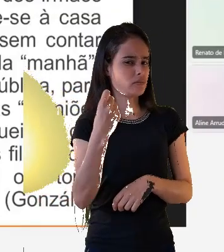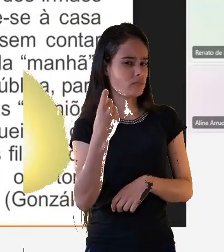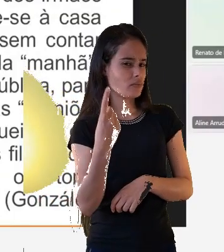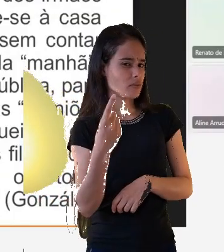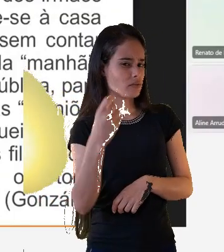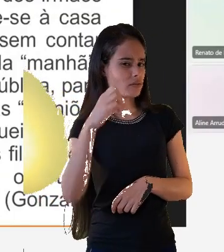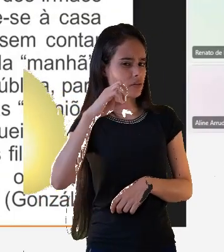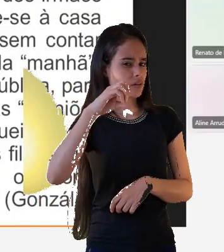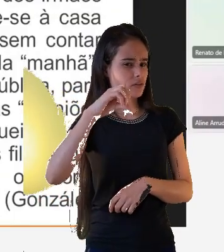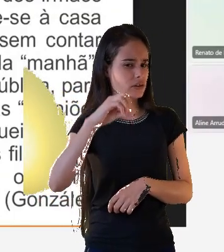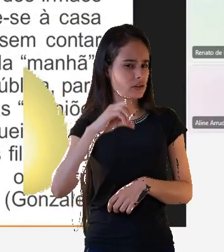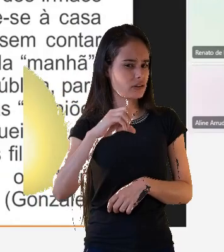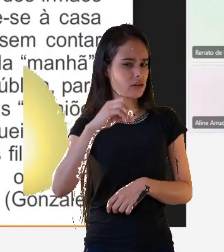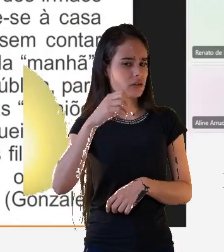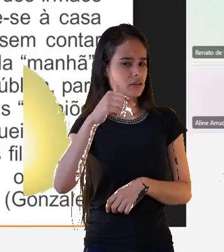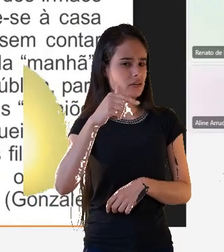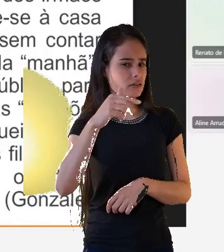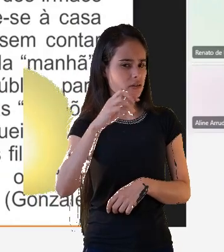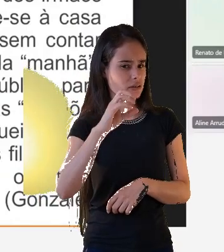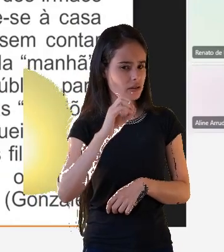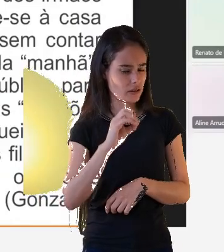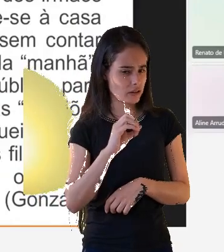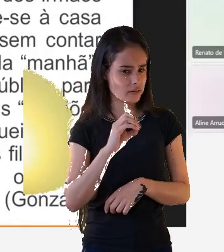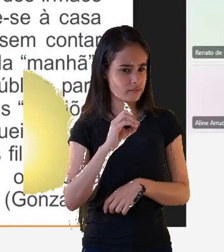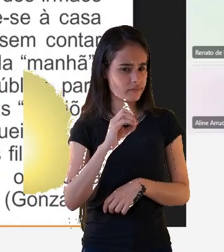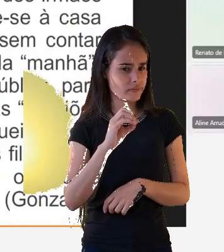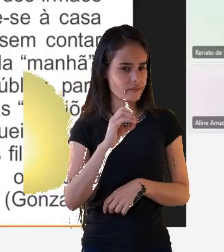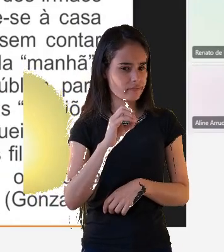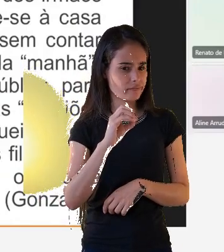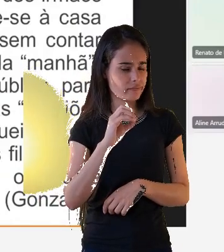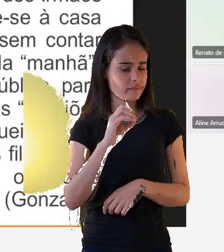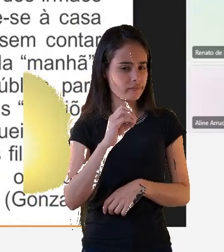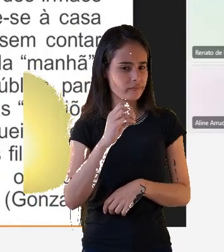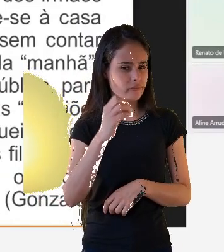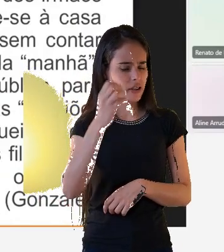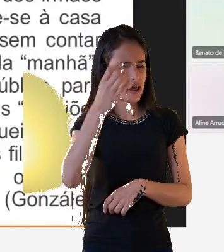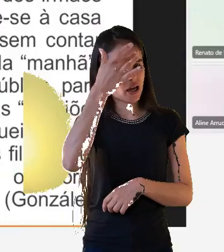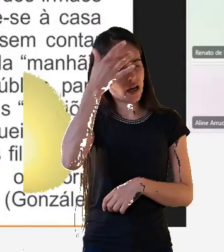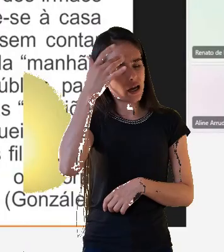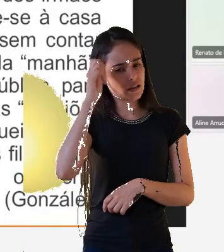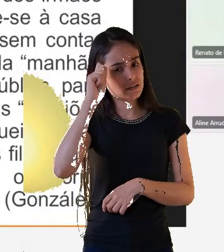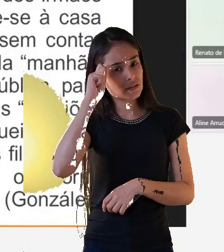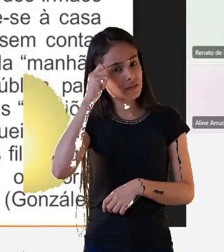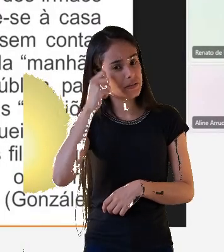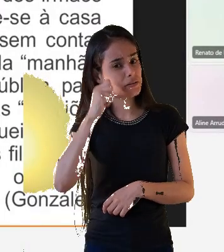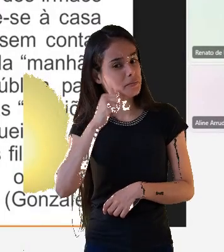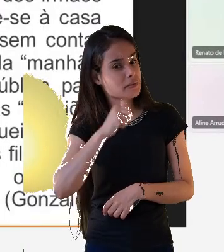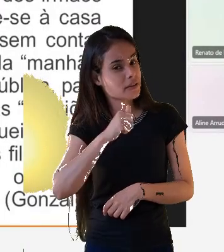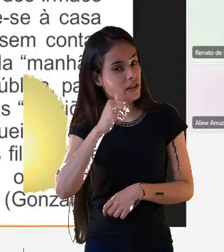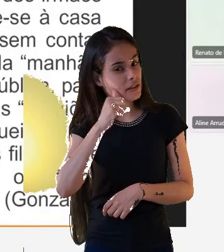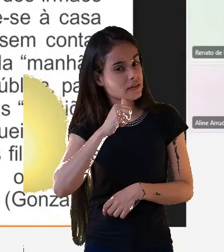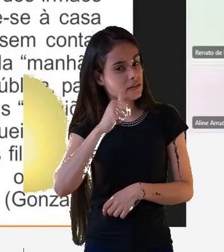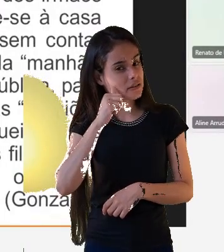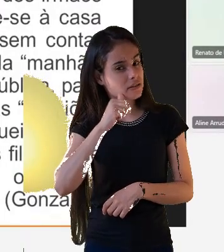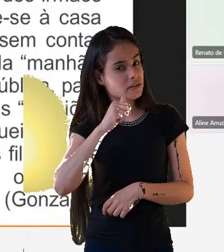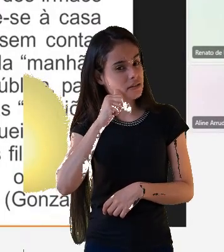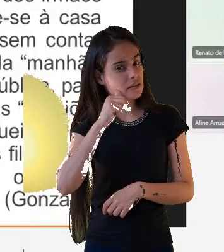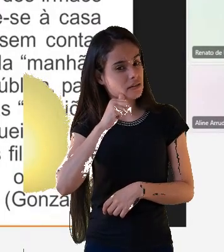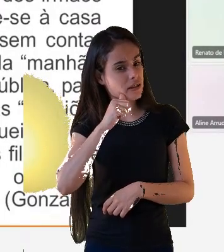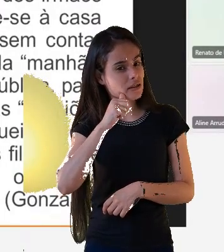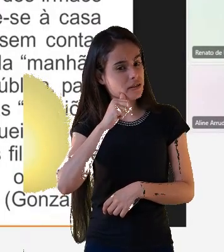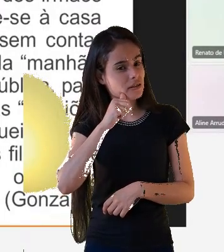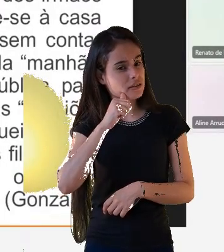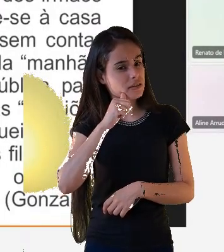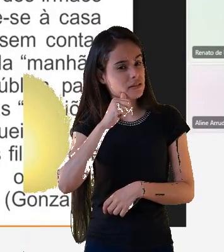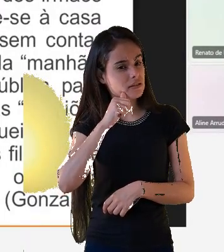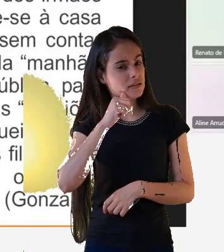isso que as pesquisas estão comprovando hoje, né, que a dificuldade das mulheres negras, né, de acessarem não é